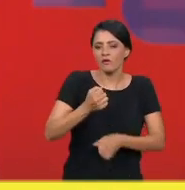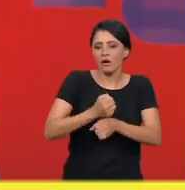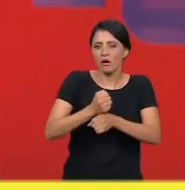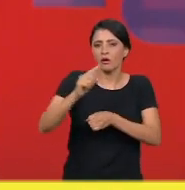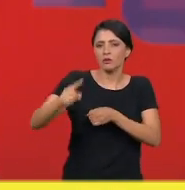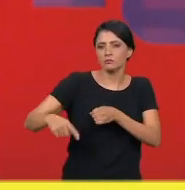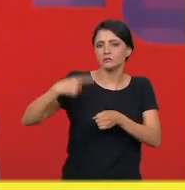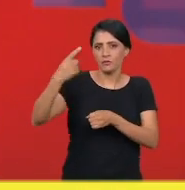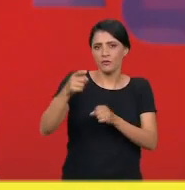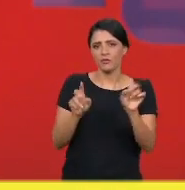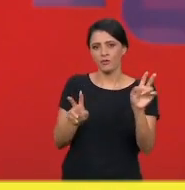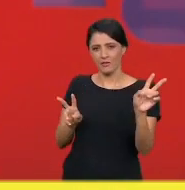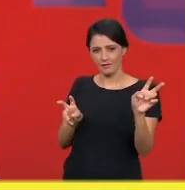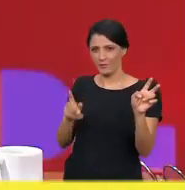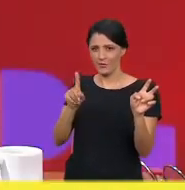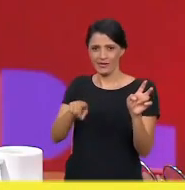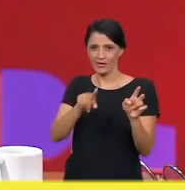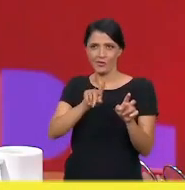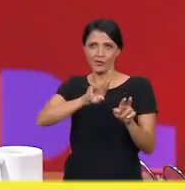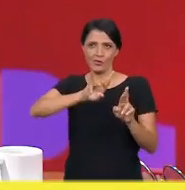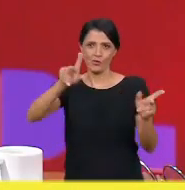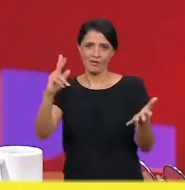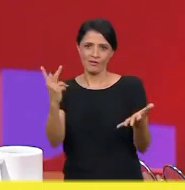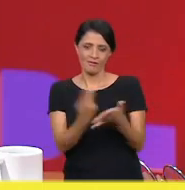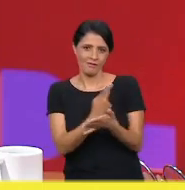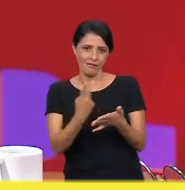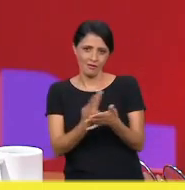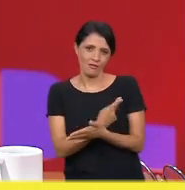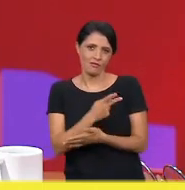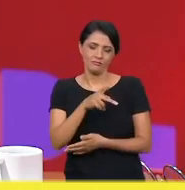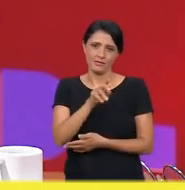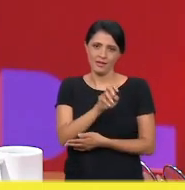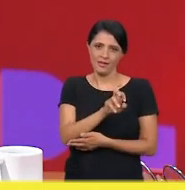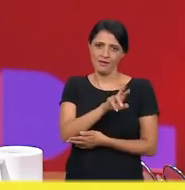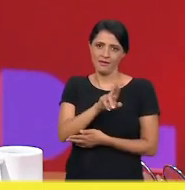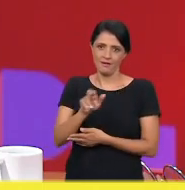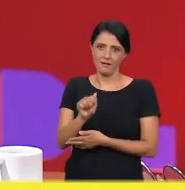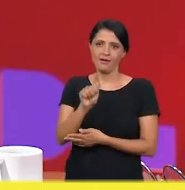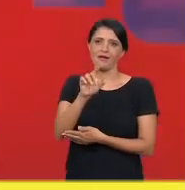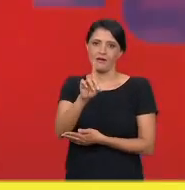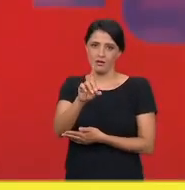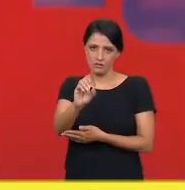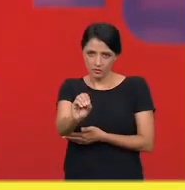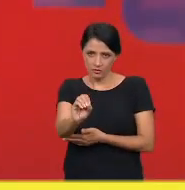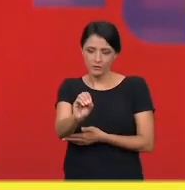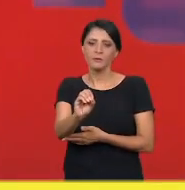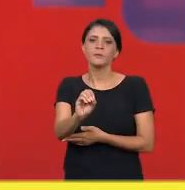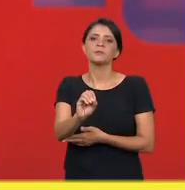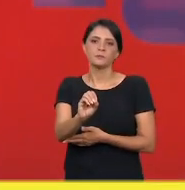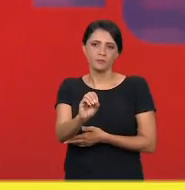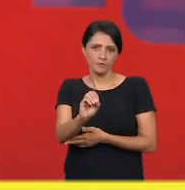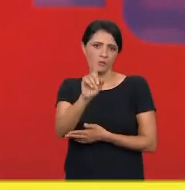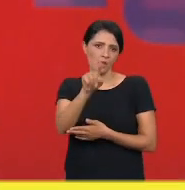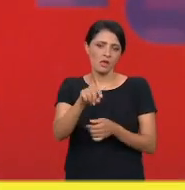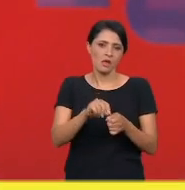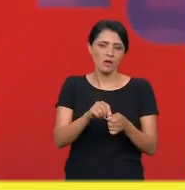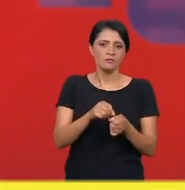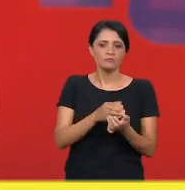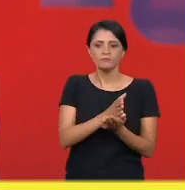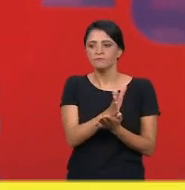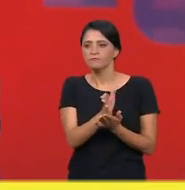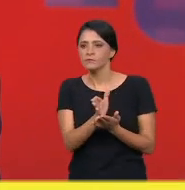vou colocar entre aspas aqui porque não é um erro, né? Mas assim, errado, ele desvia a